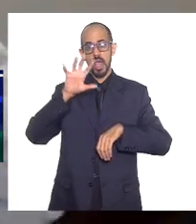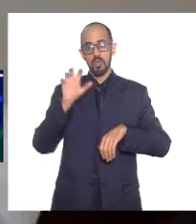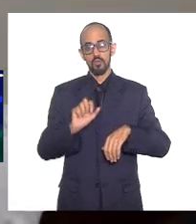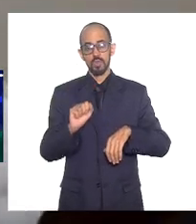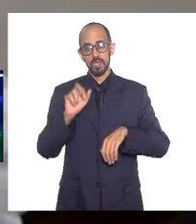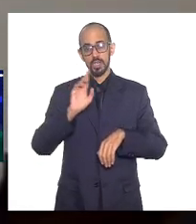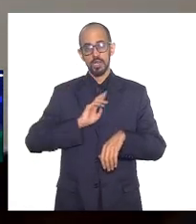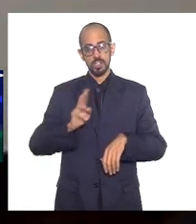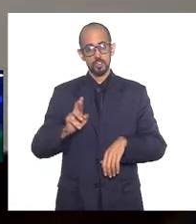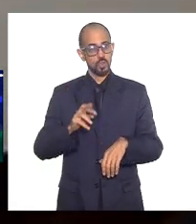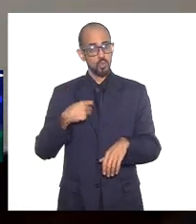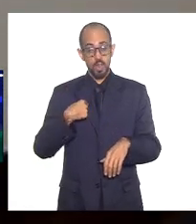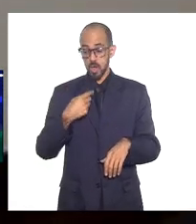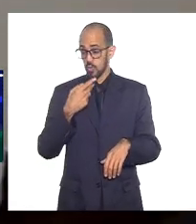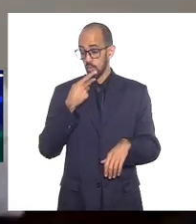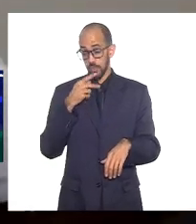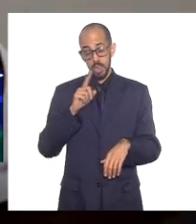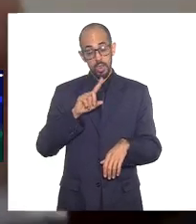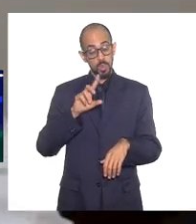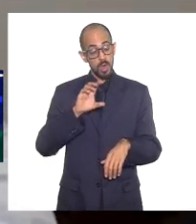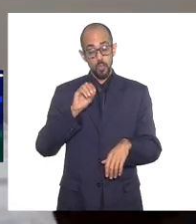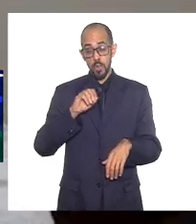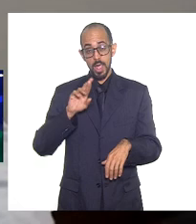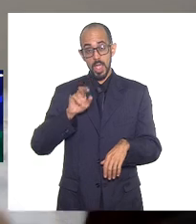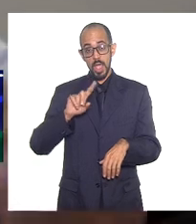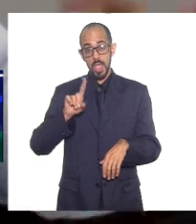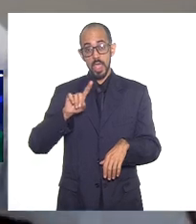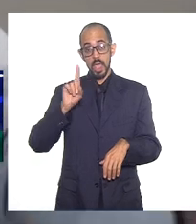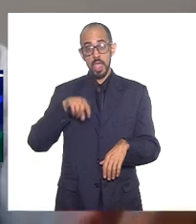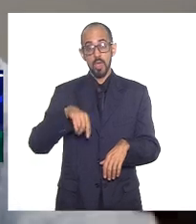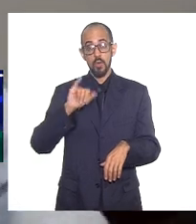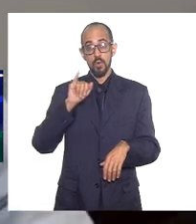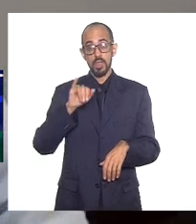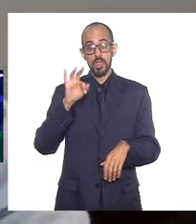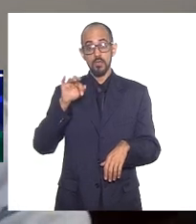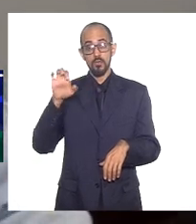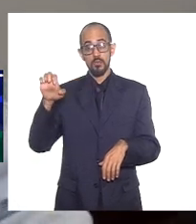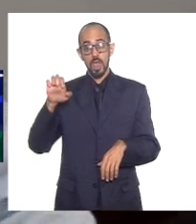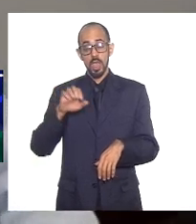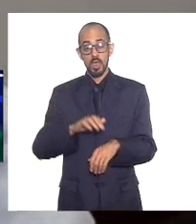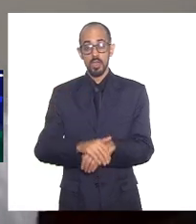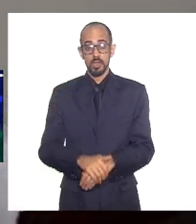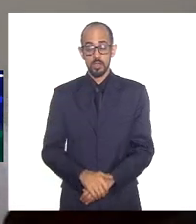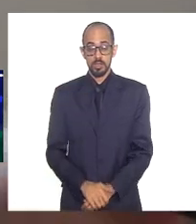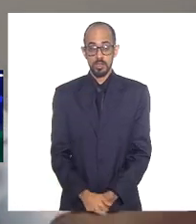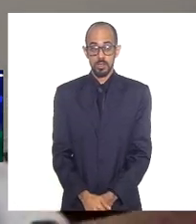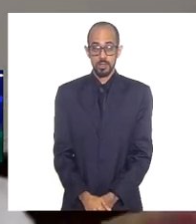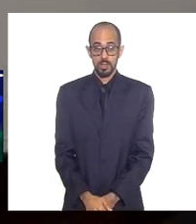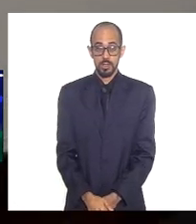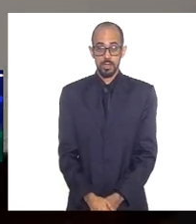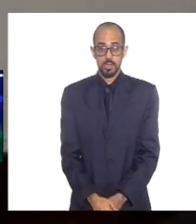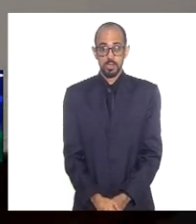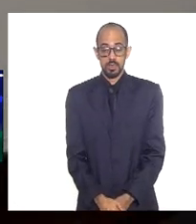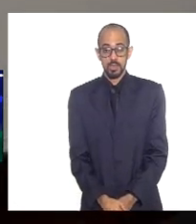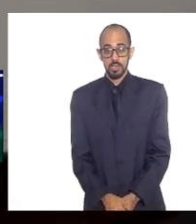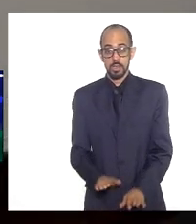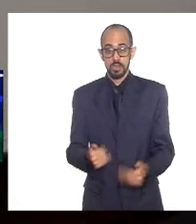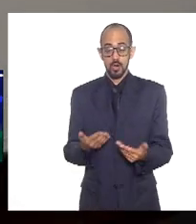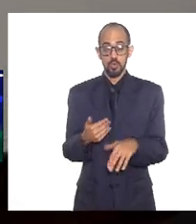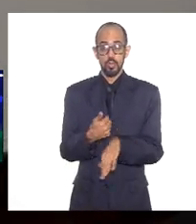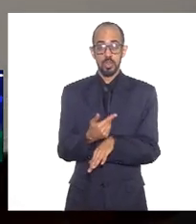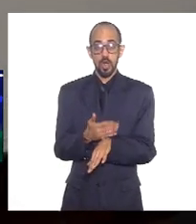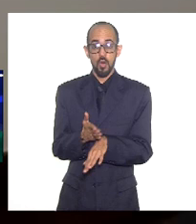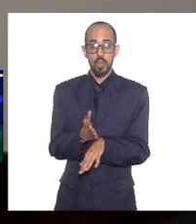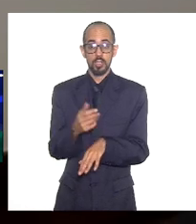diz isso, de novo, não sou eu. Quem diz isso é o ISER, o Instituto Superior de Estudos Religiosos. Então, assim, o tempo todo a gente percebe,